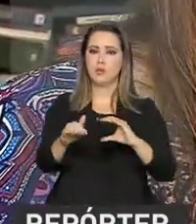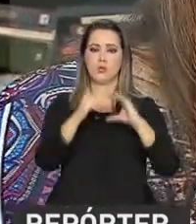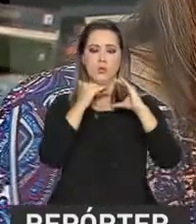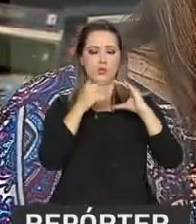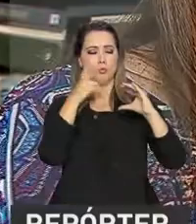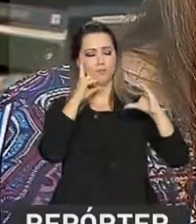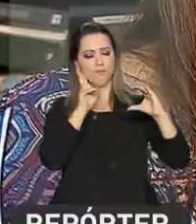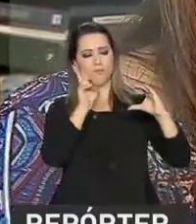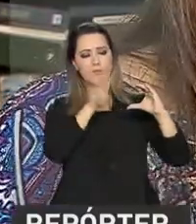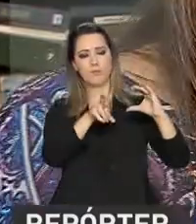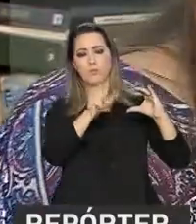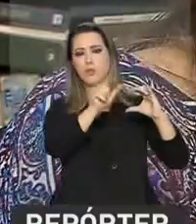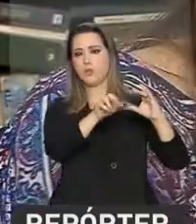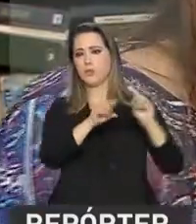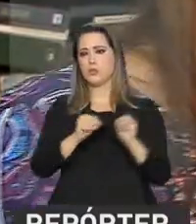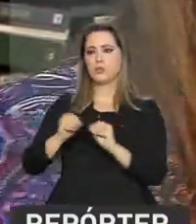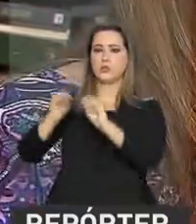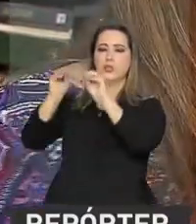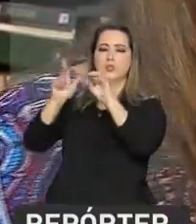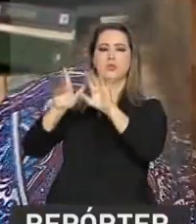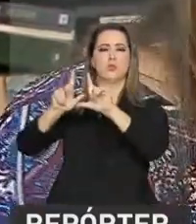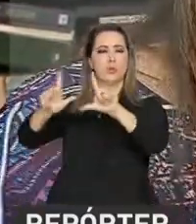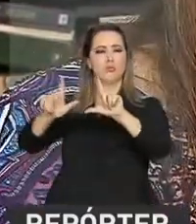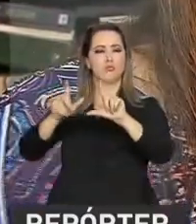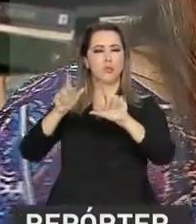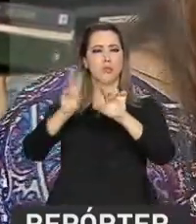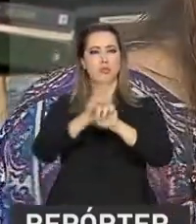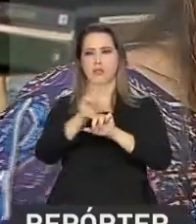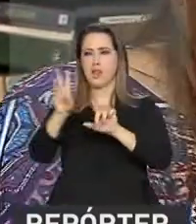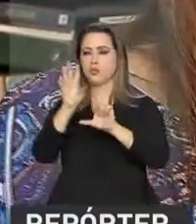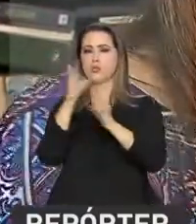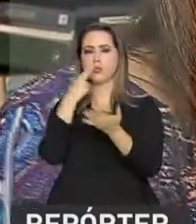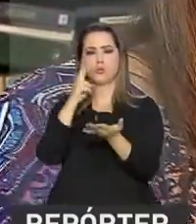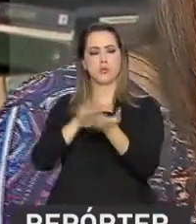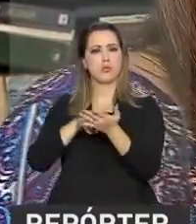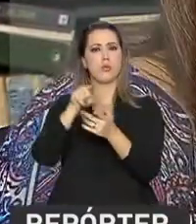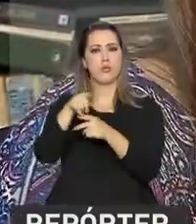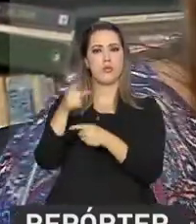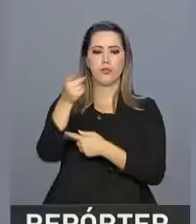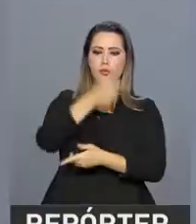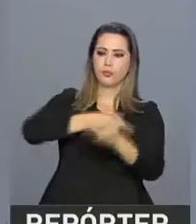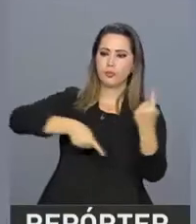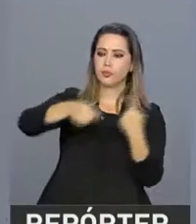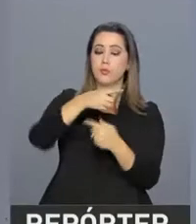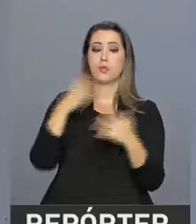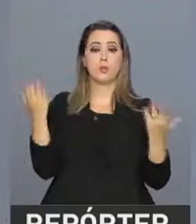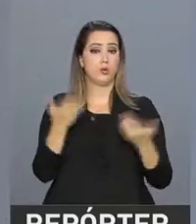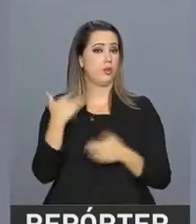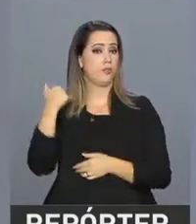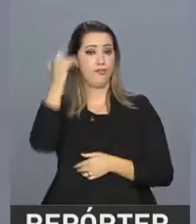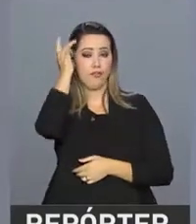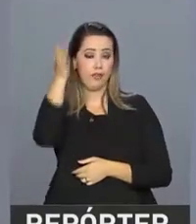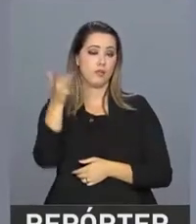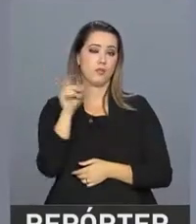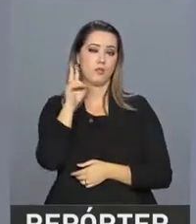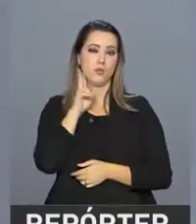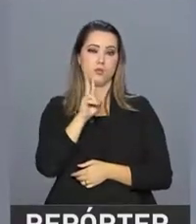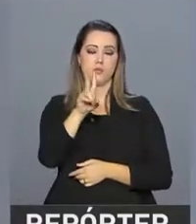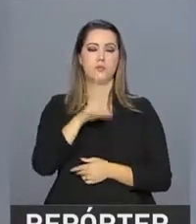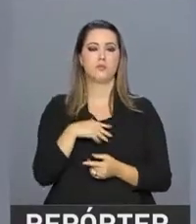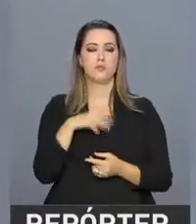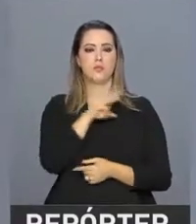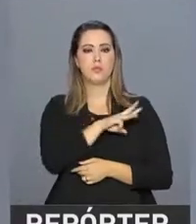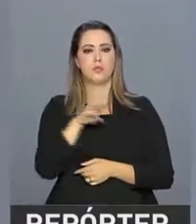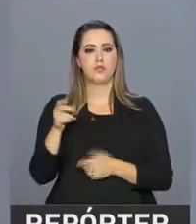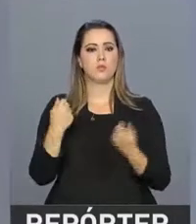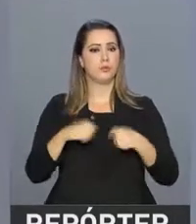mandou, aí verifico, aí vou lá. Então você tem que ficar indo e voltando, né? A partir de agora, rastrear uma